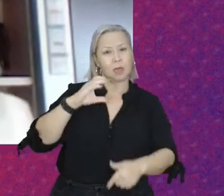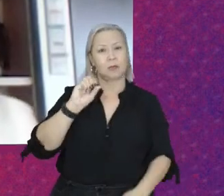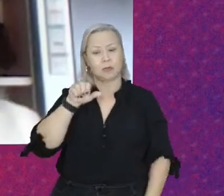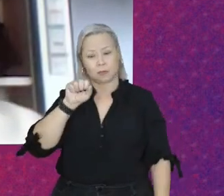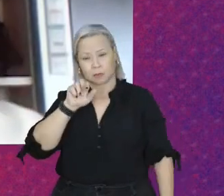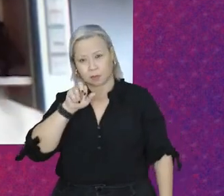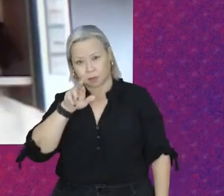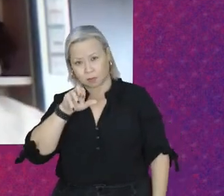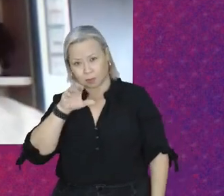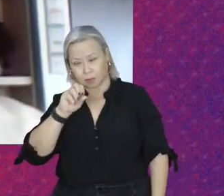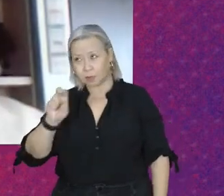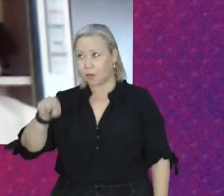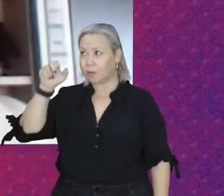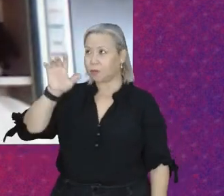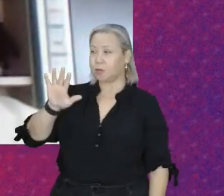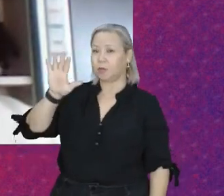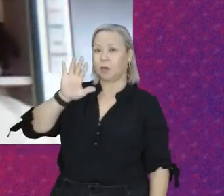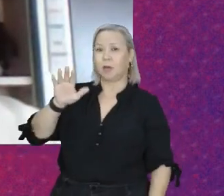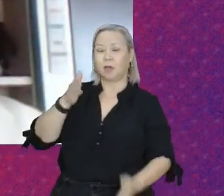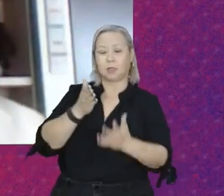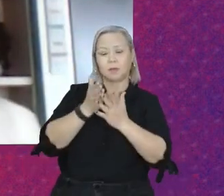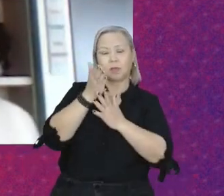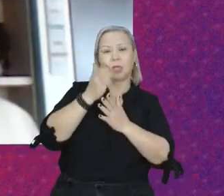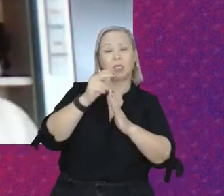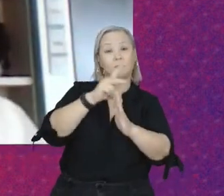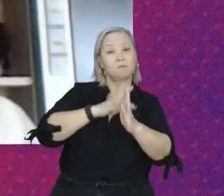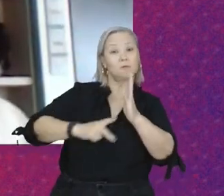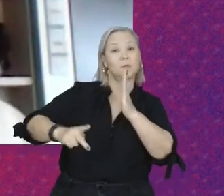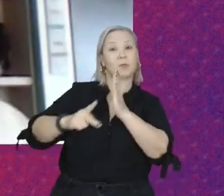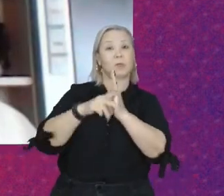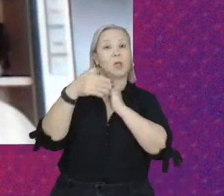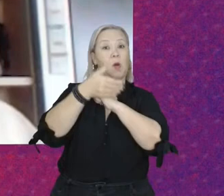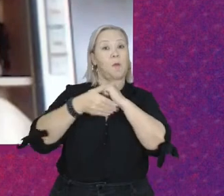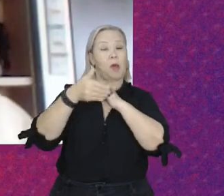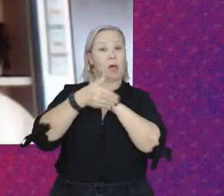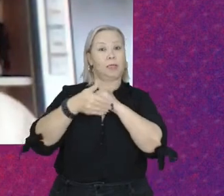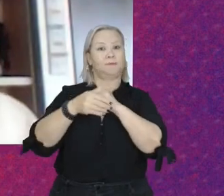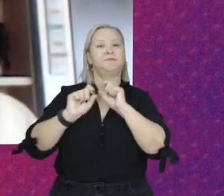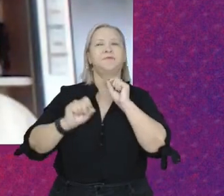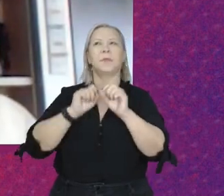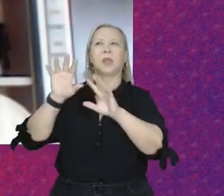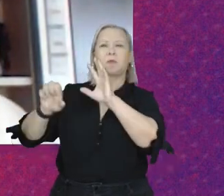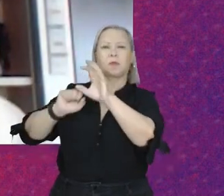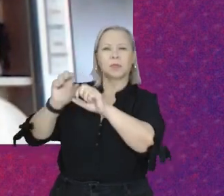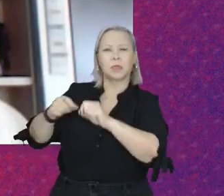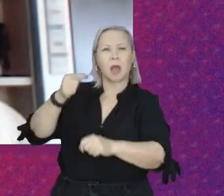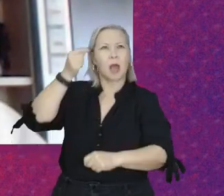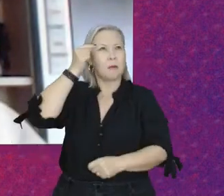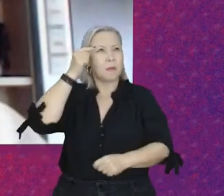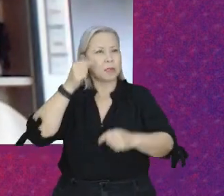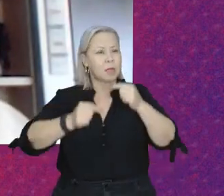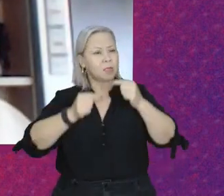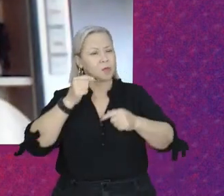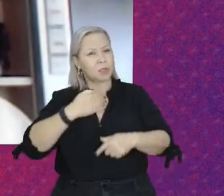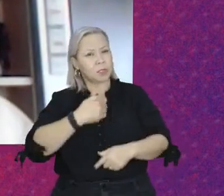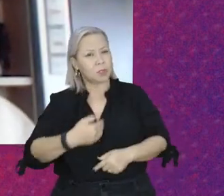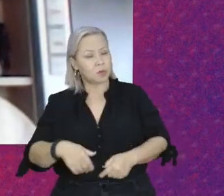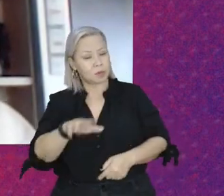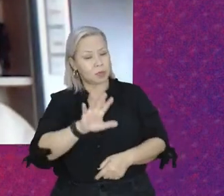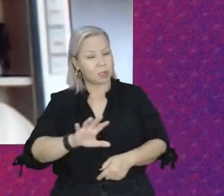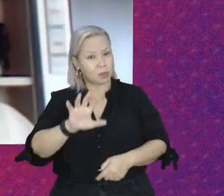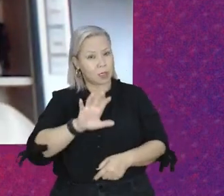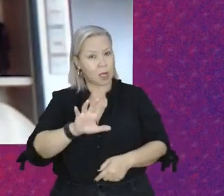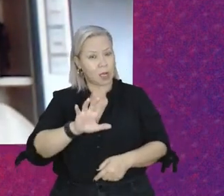Nordeste por meio desse eixo do protagonismo, é buscar pensar as políticas públicas regionais, né,